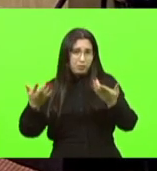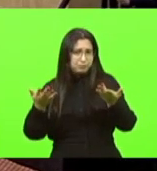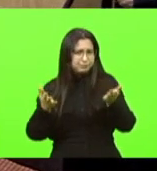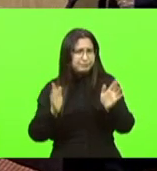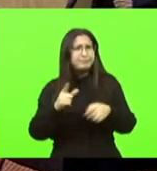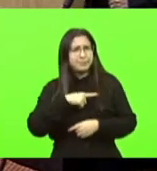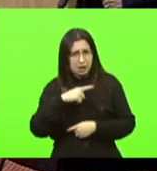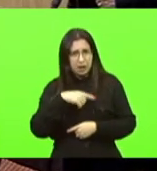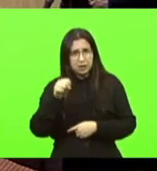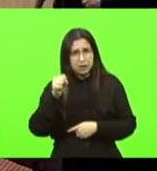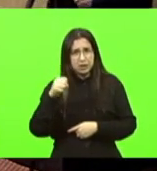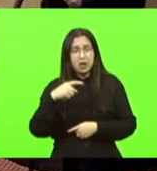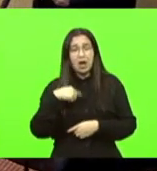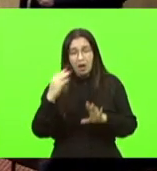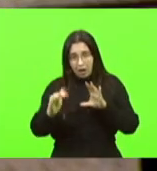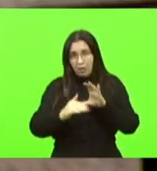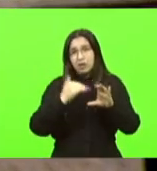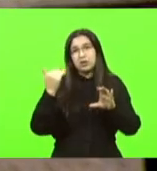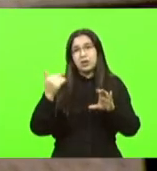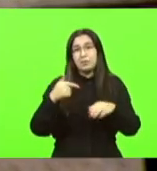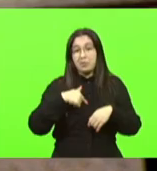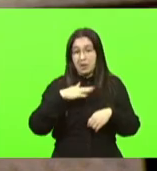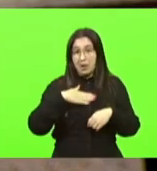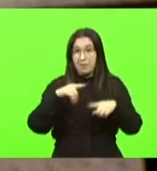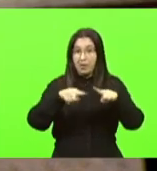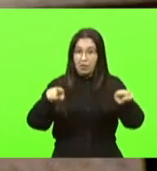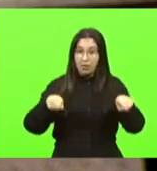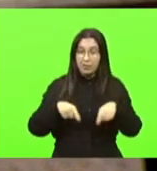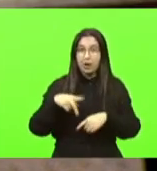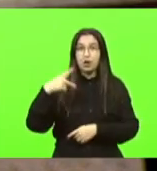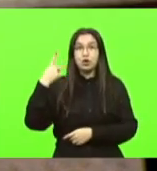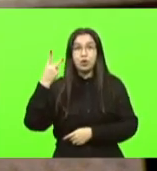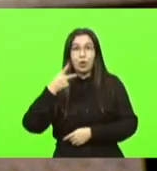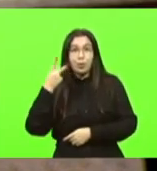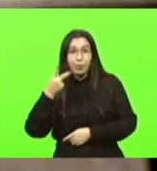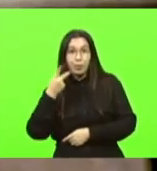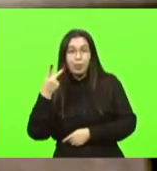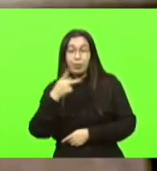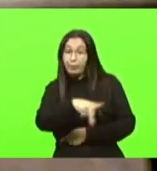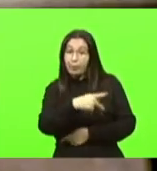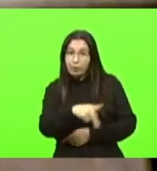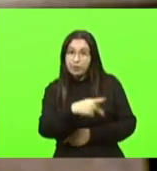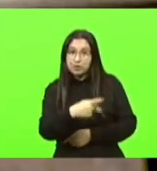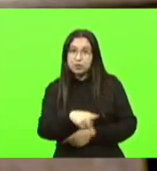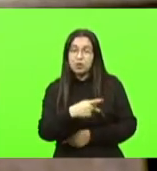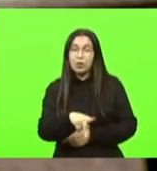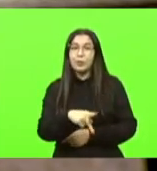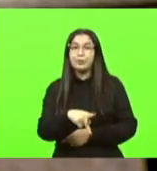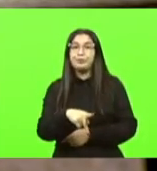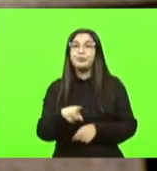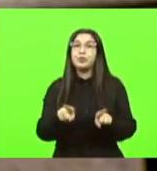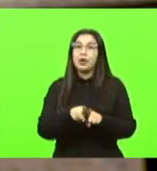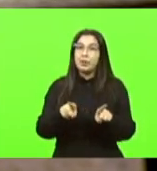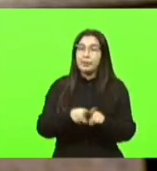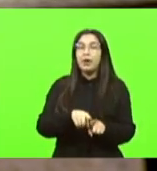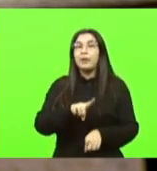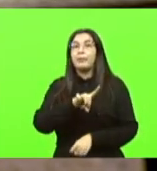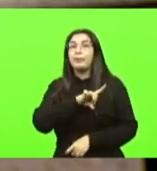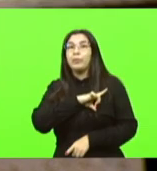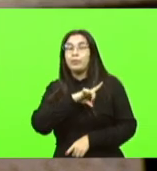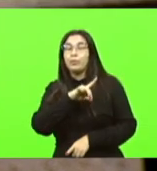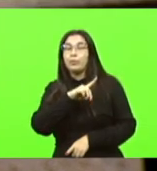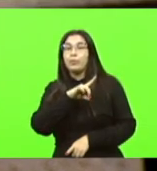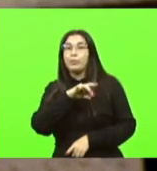houve diálogo eu recebi no meu gabinete professores eu recebi os policiais